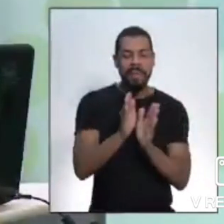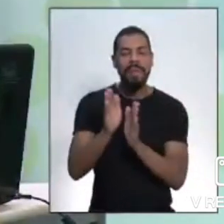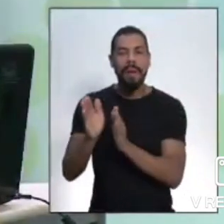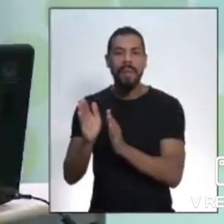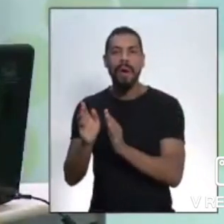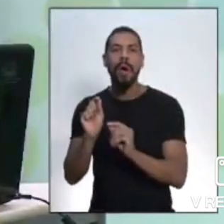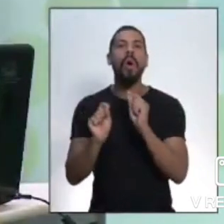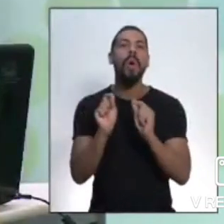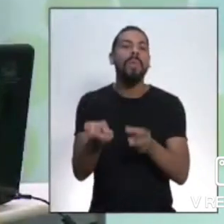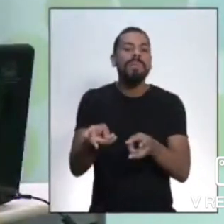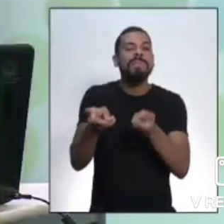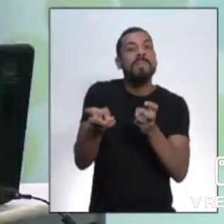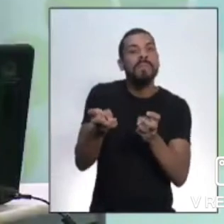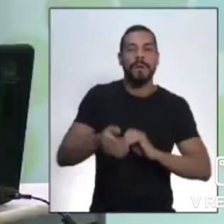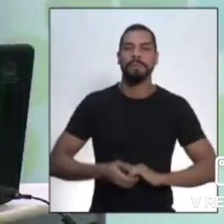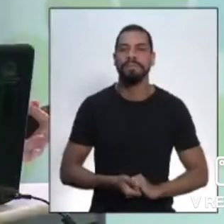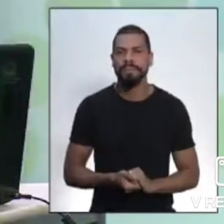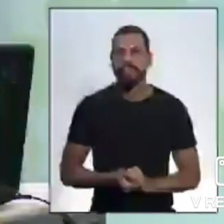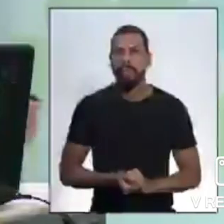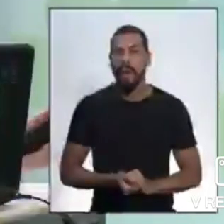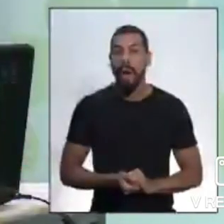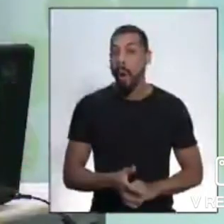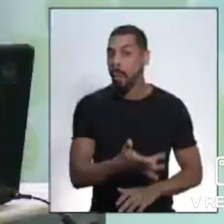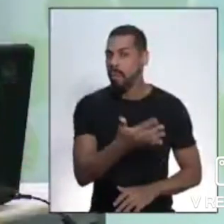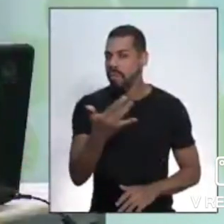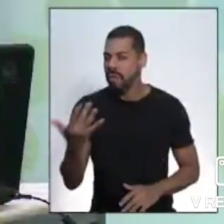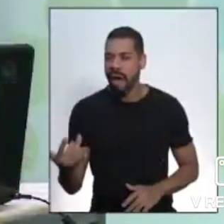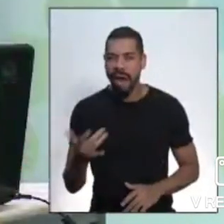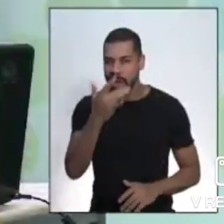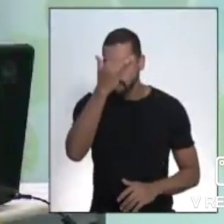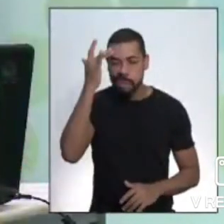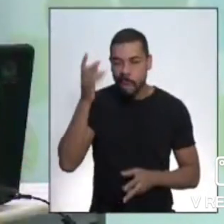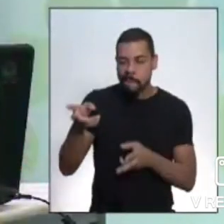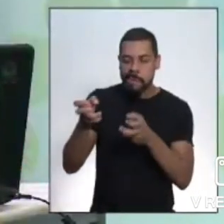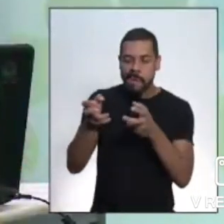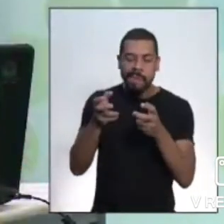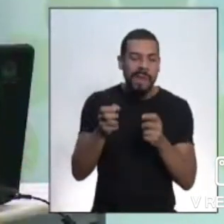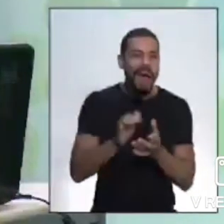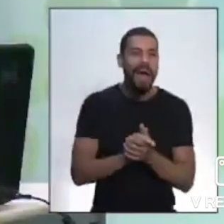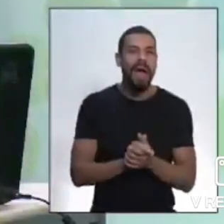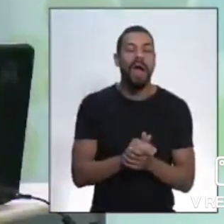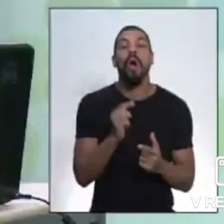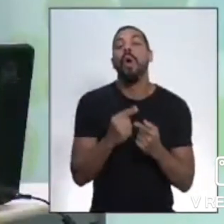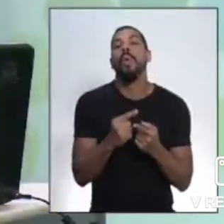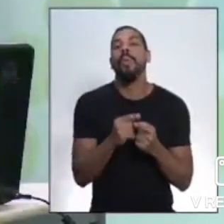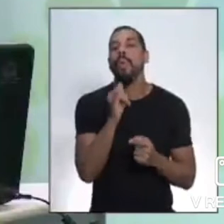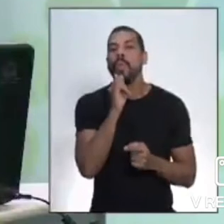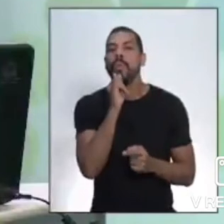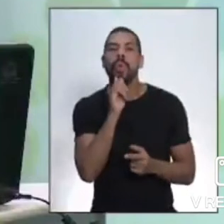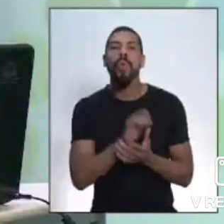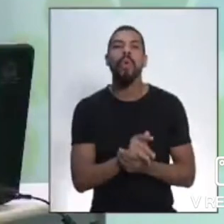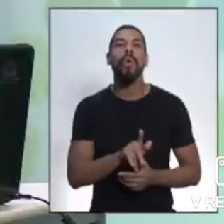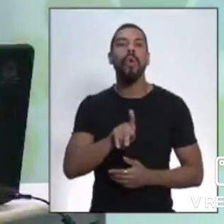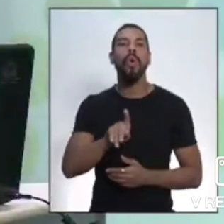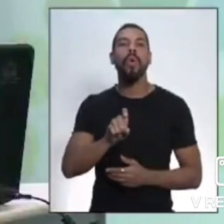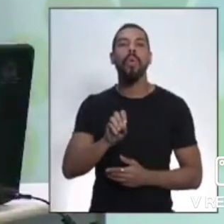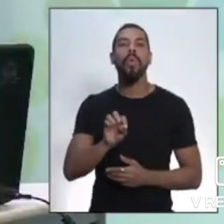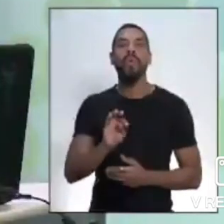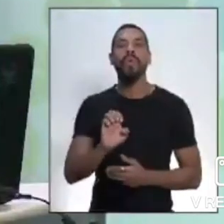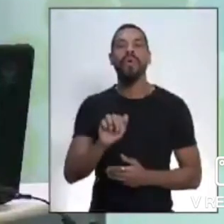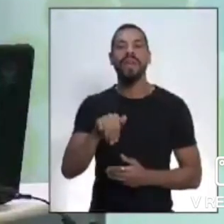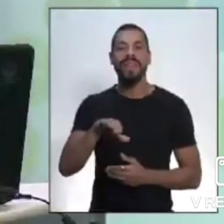de identificação mesmo. Muitos mataram aí, como o Marcos colocou, que é uma questão de potência, é um termo ao